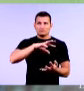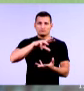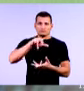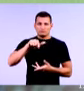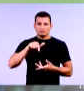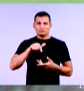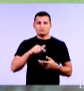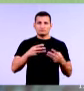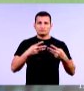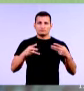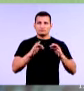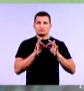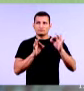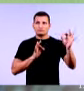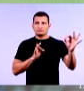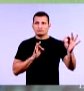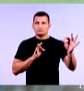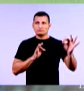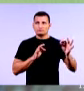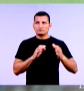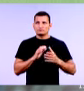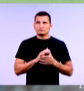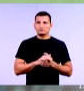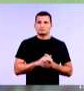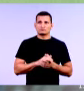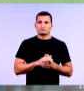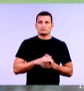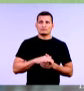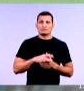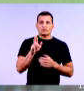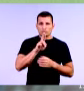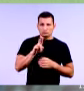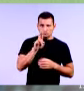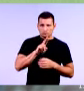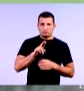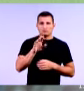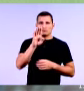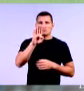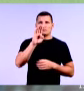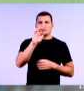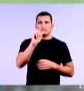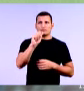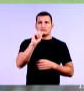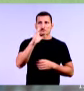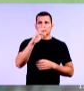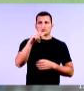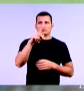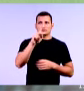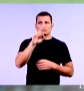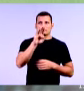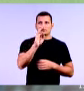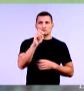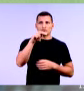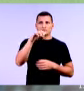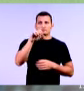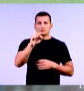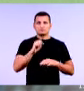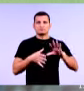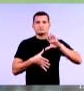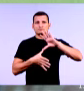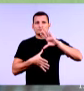longa distância através de backbones, né, que são as ligações de alta velocidade, continentais, que